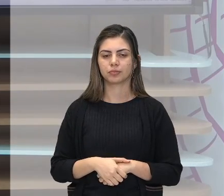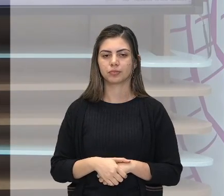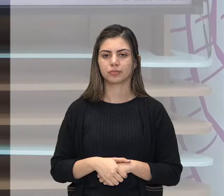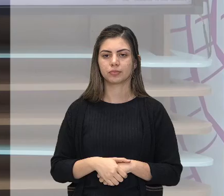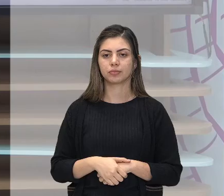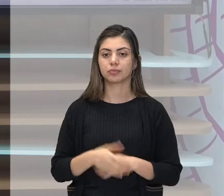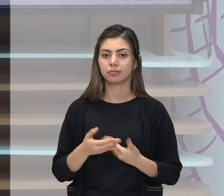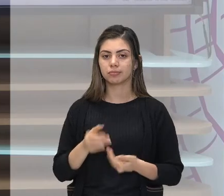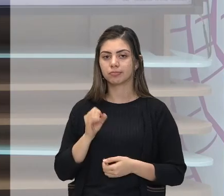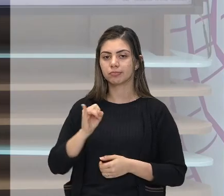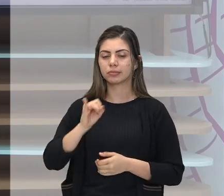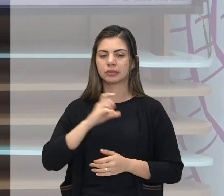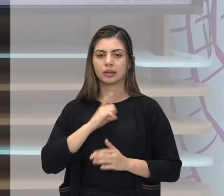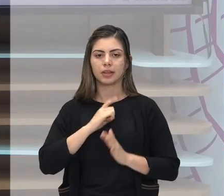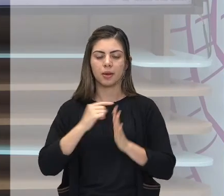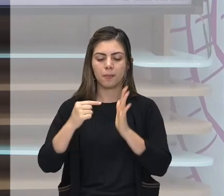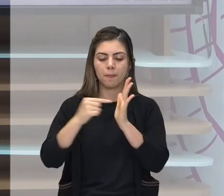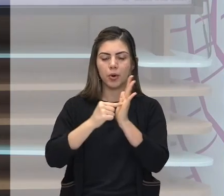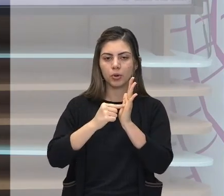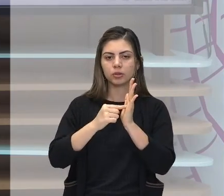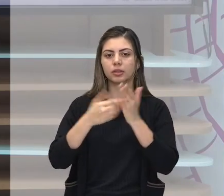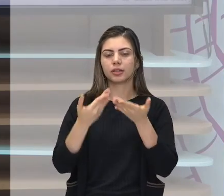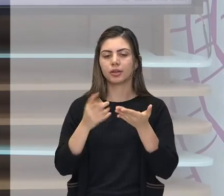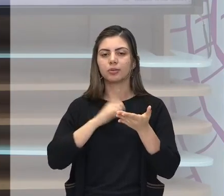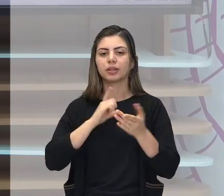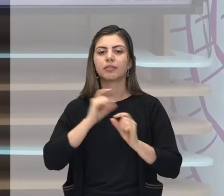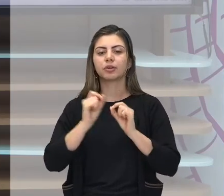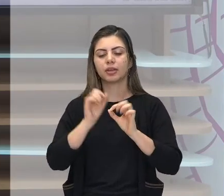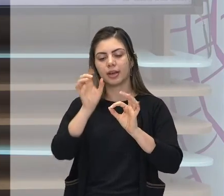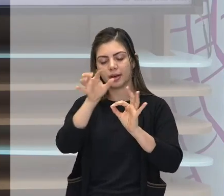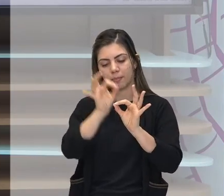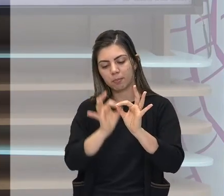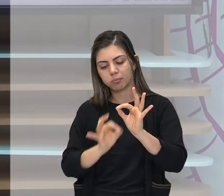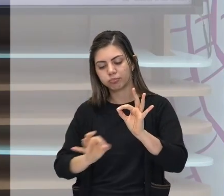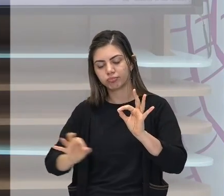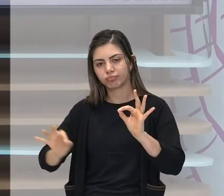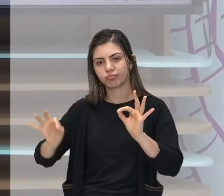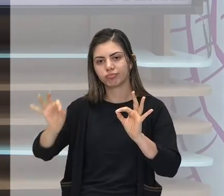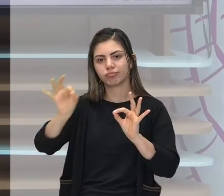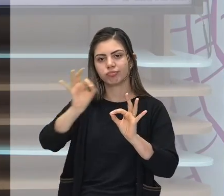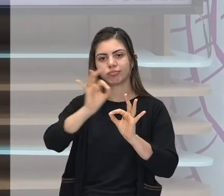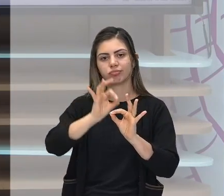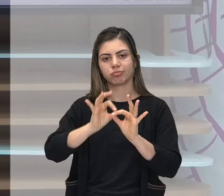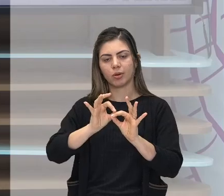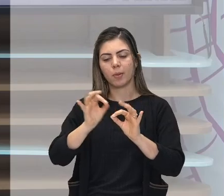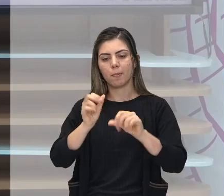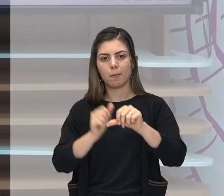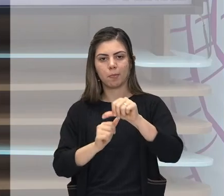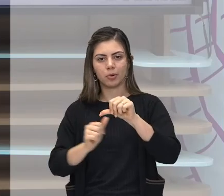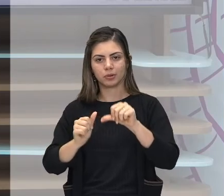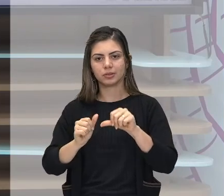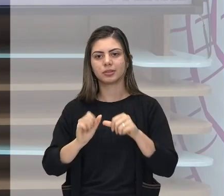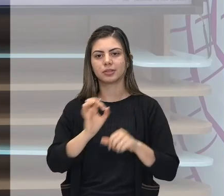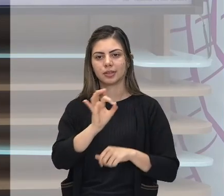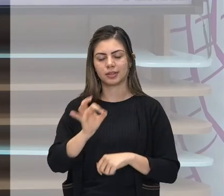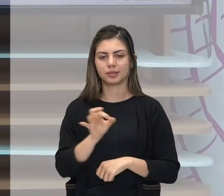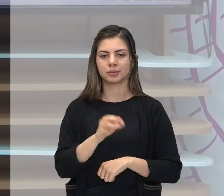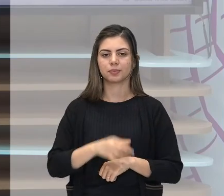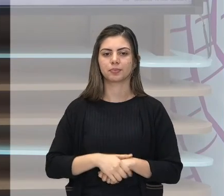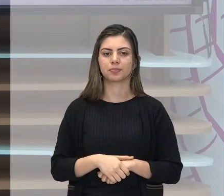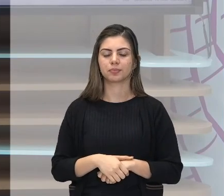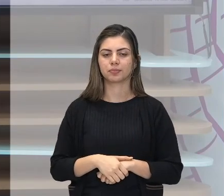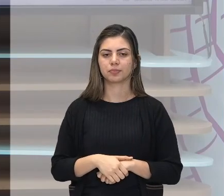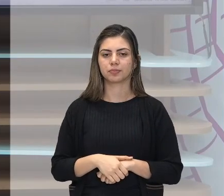Um ponto central, onde tivemos a rotação aqui do professor Alexandre em 360 graus,